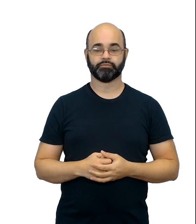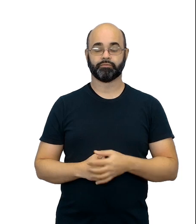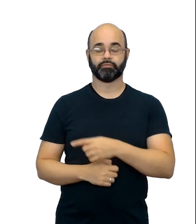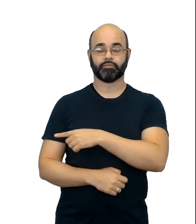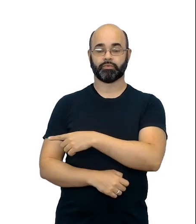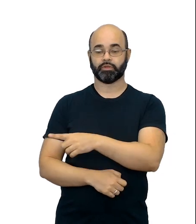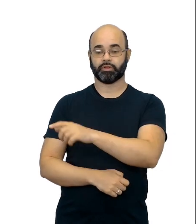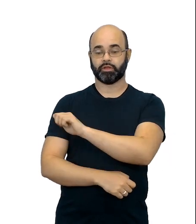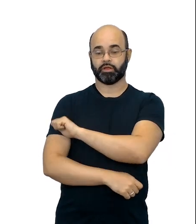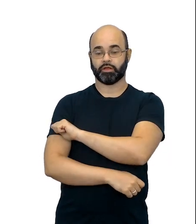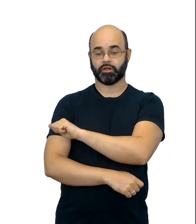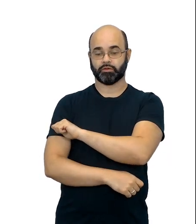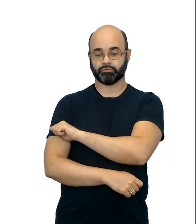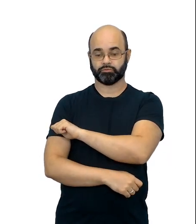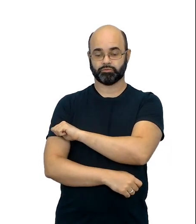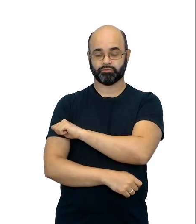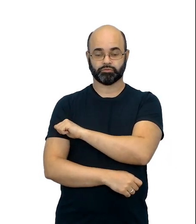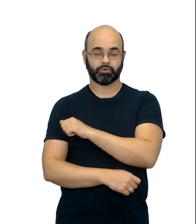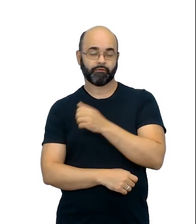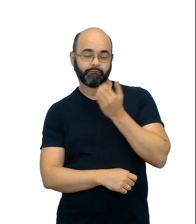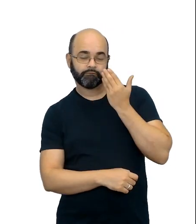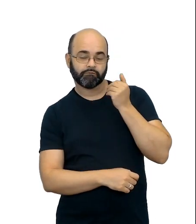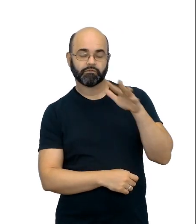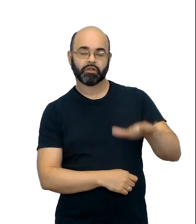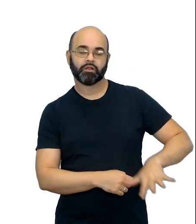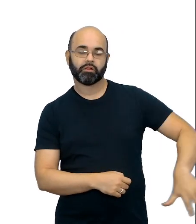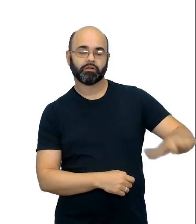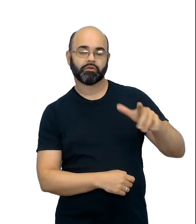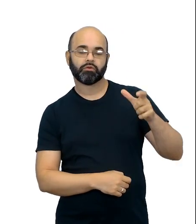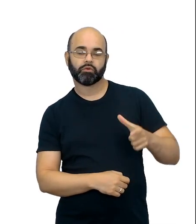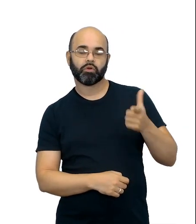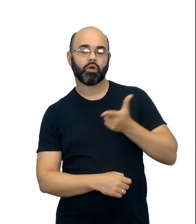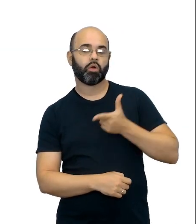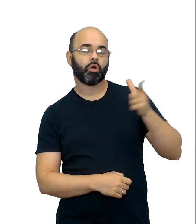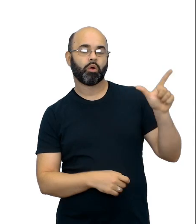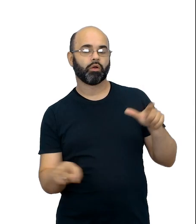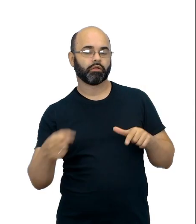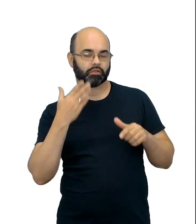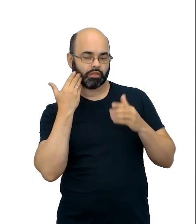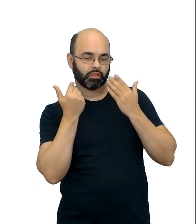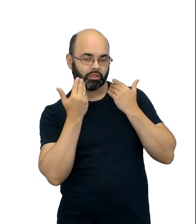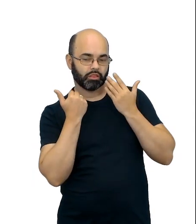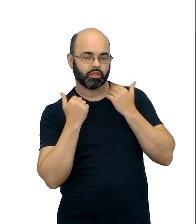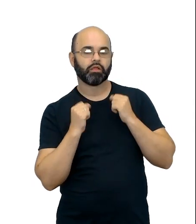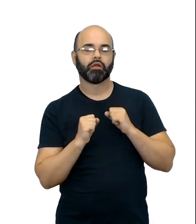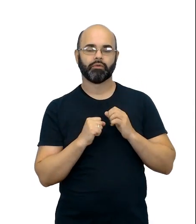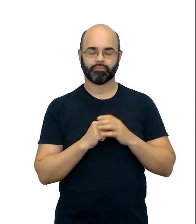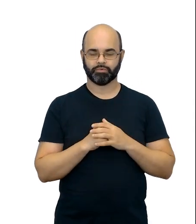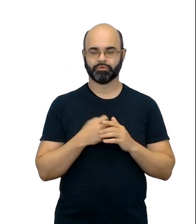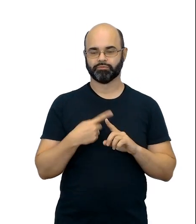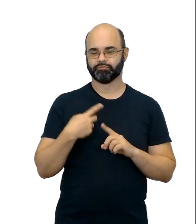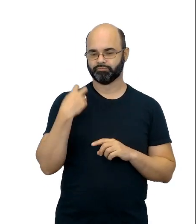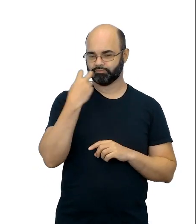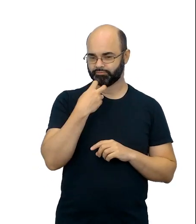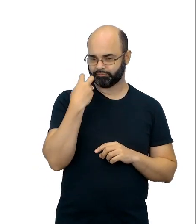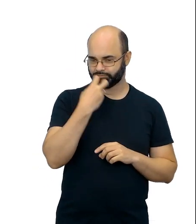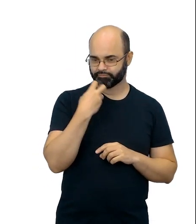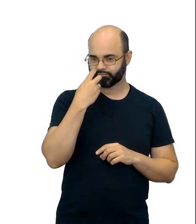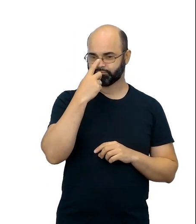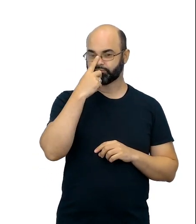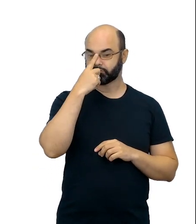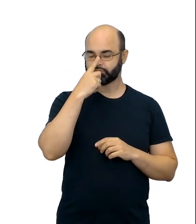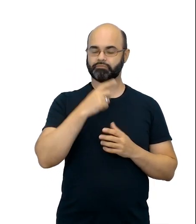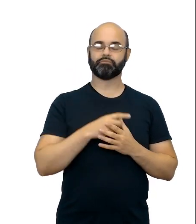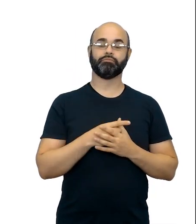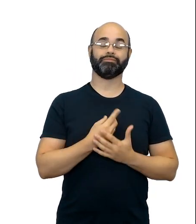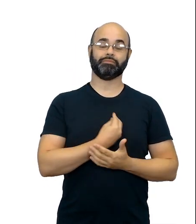de outros ambientes. O debate pode ser o mesmo, a oralidade também está lá. Para que a oralidade existisse, houve a escrita.